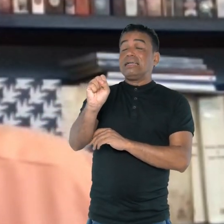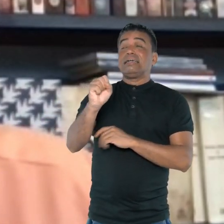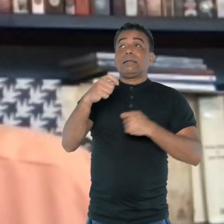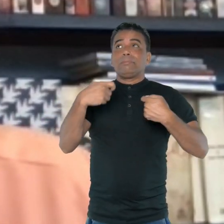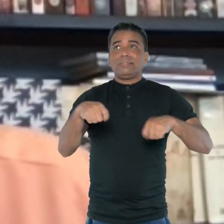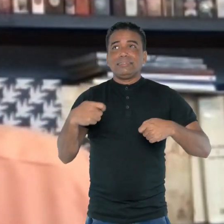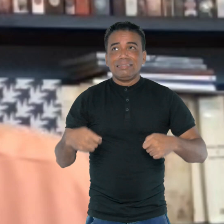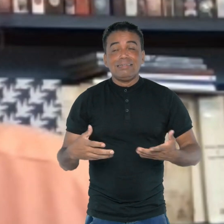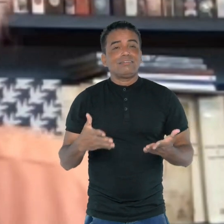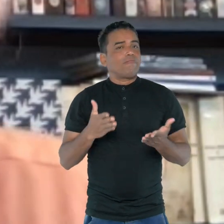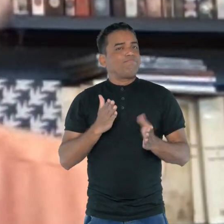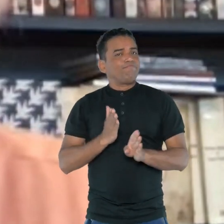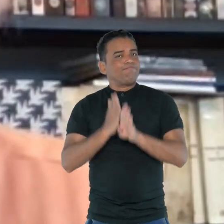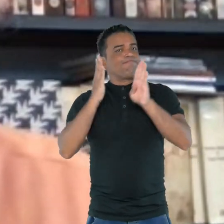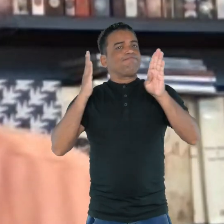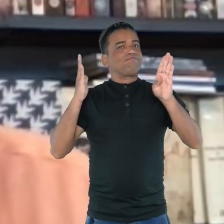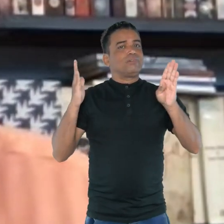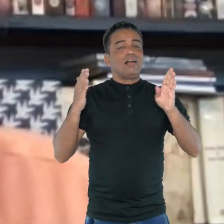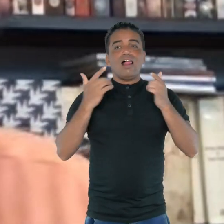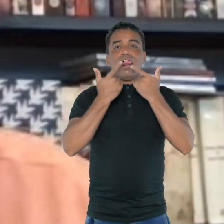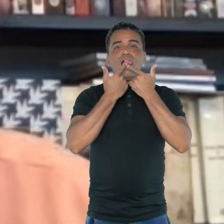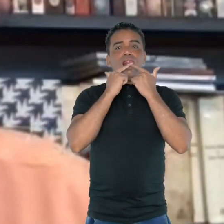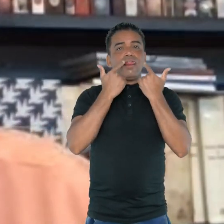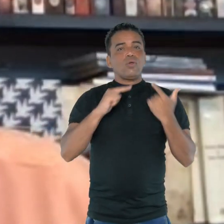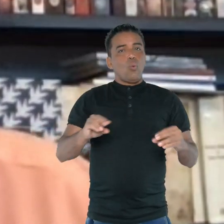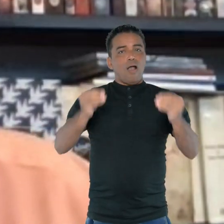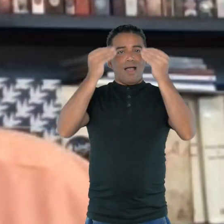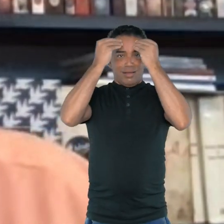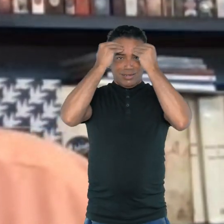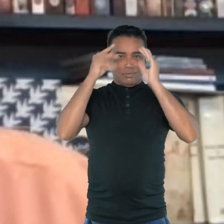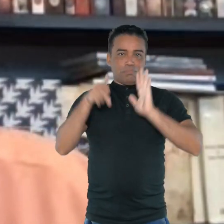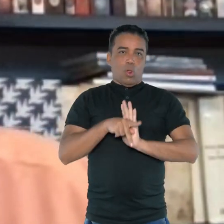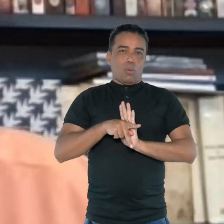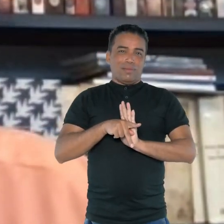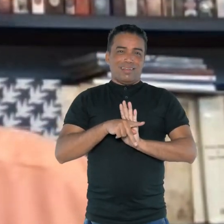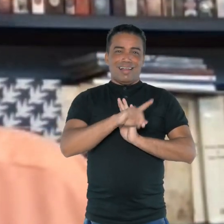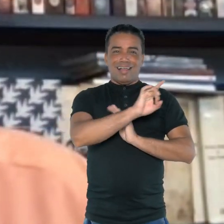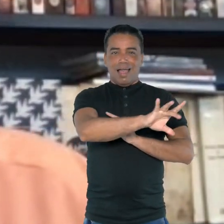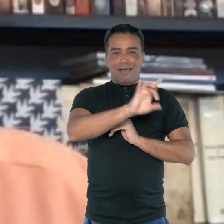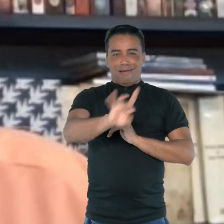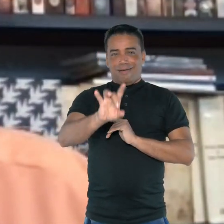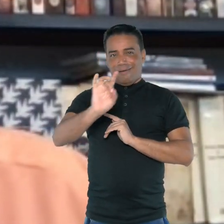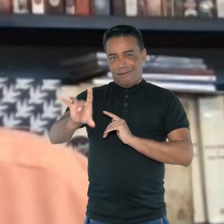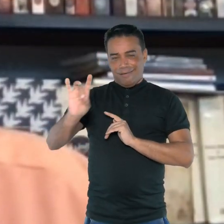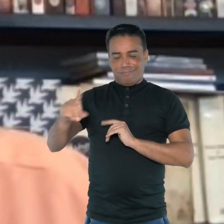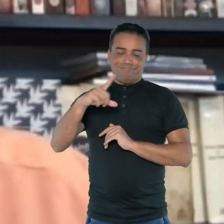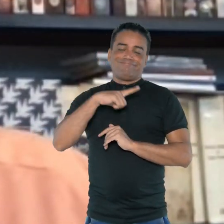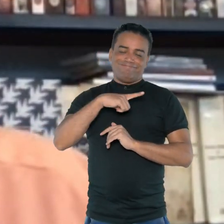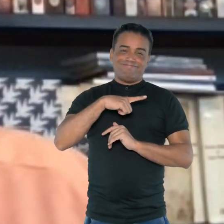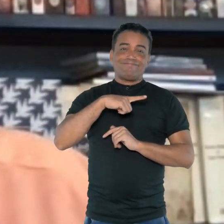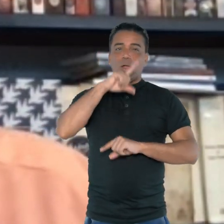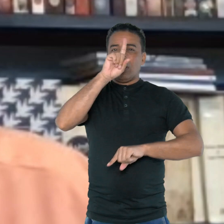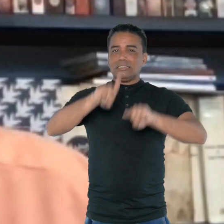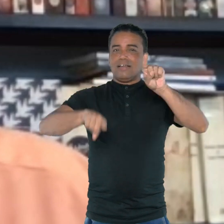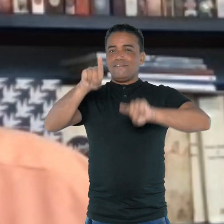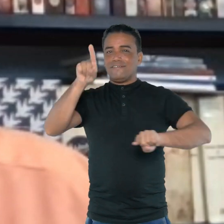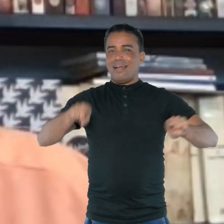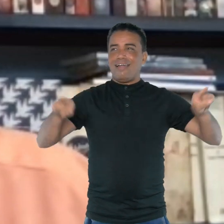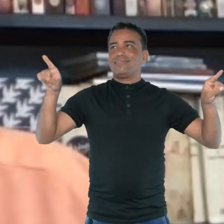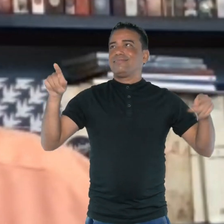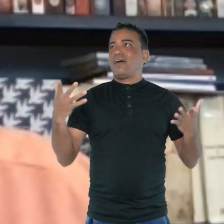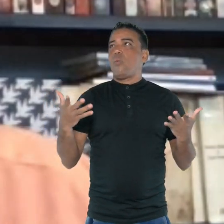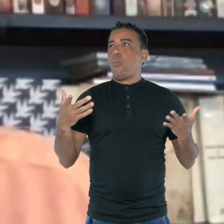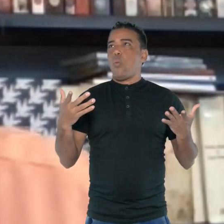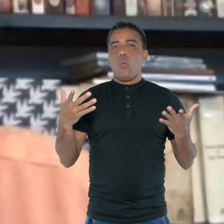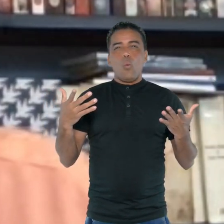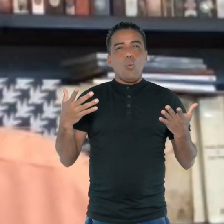que encontrar a sua linguagem específica. Então, assim, as variações